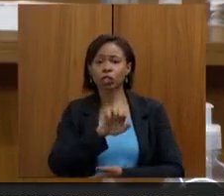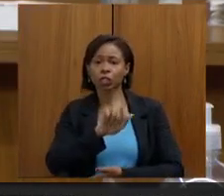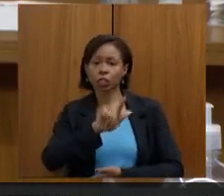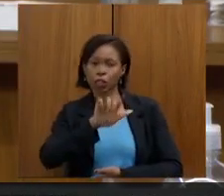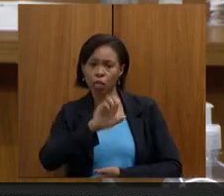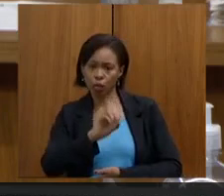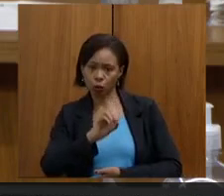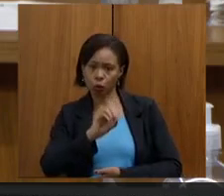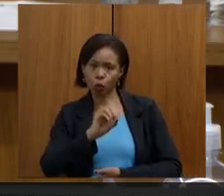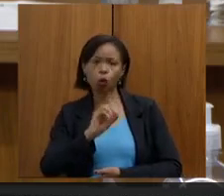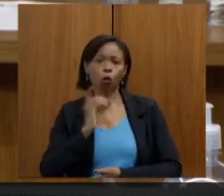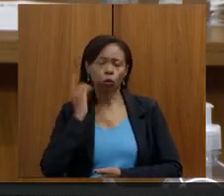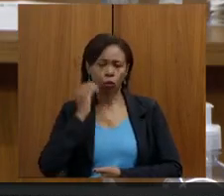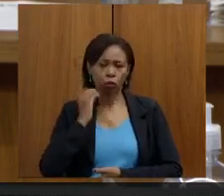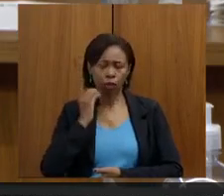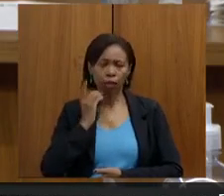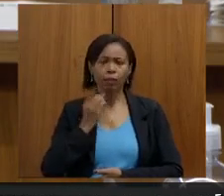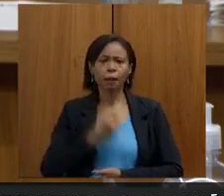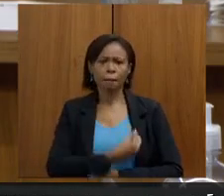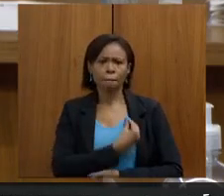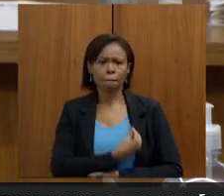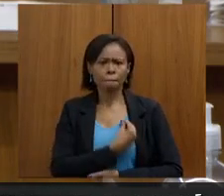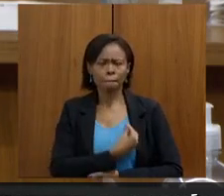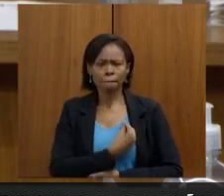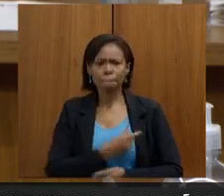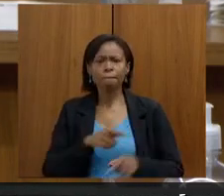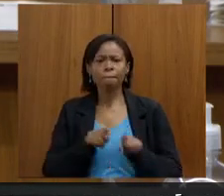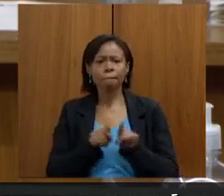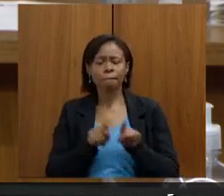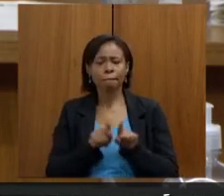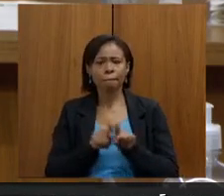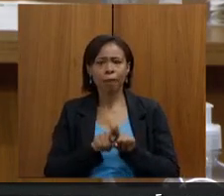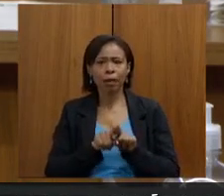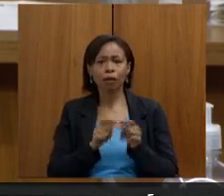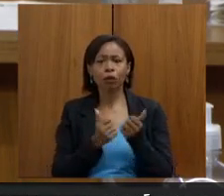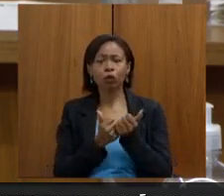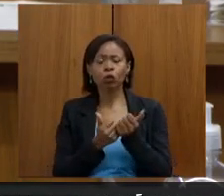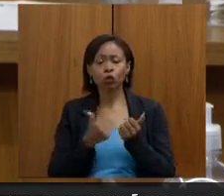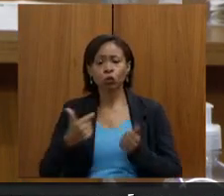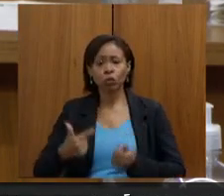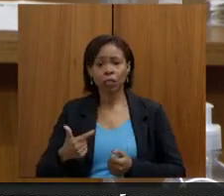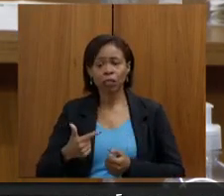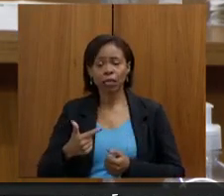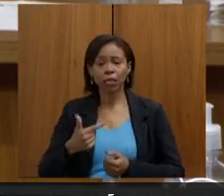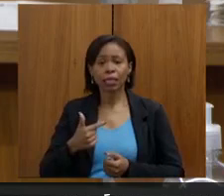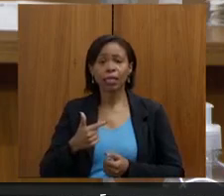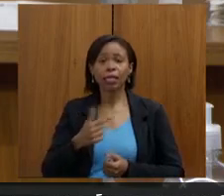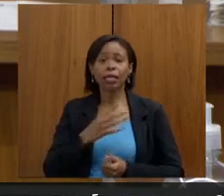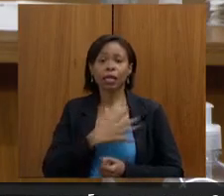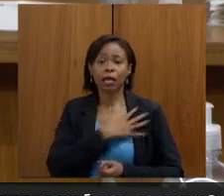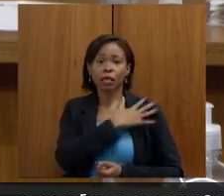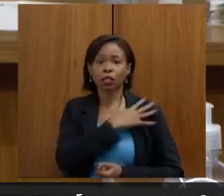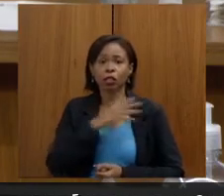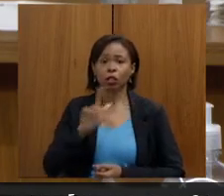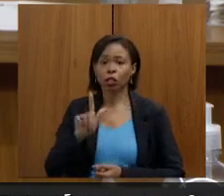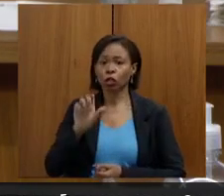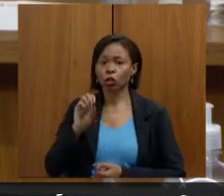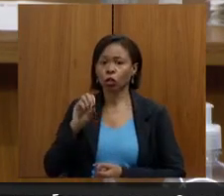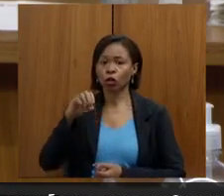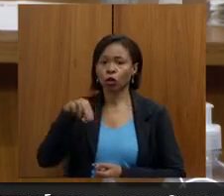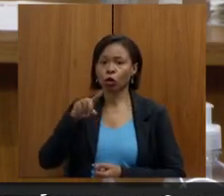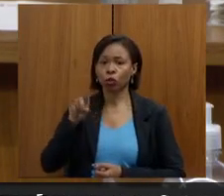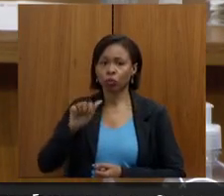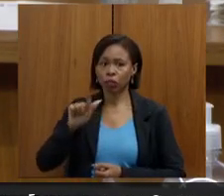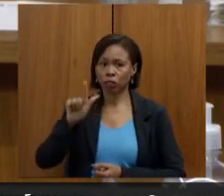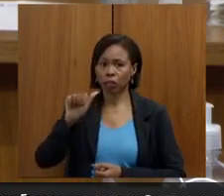Andrade com uma participação muito grande também do o tenente Gonzaga isso tem sido fundamental para